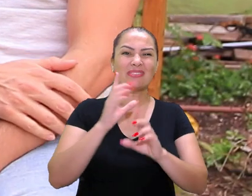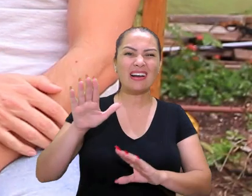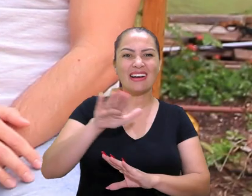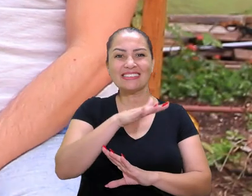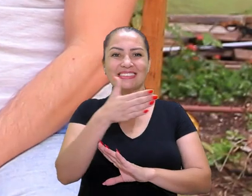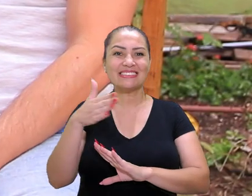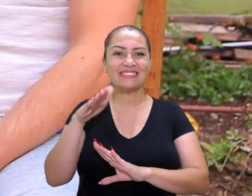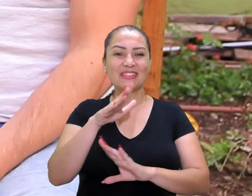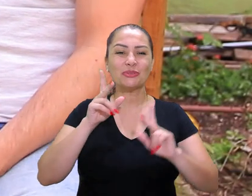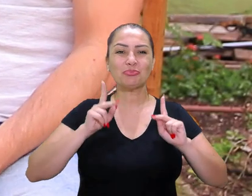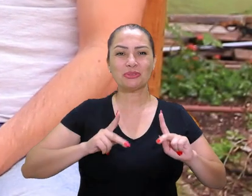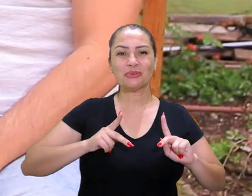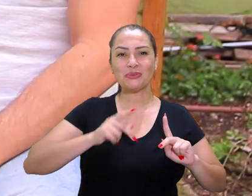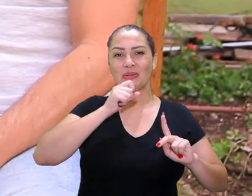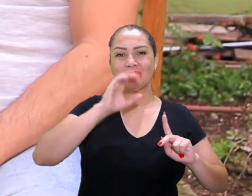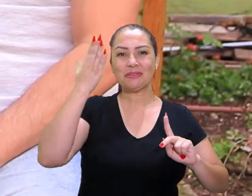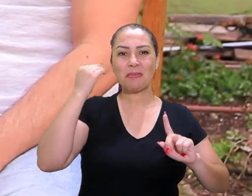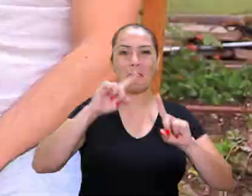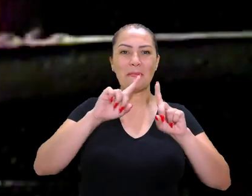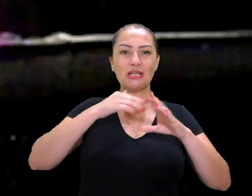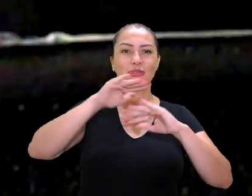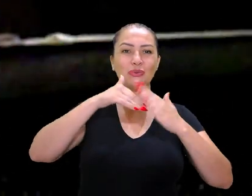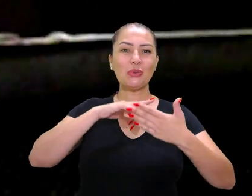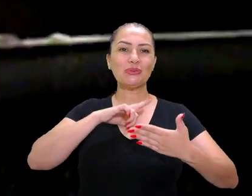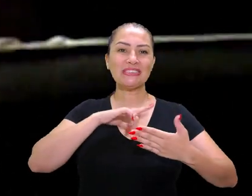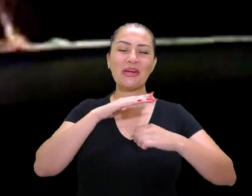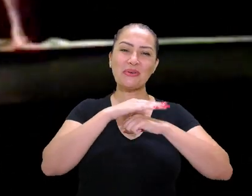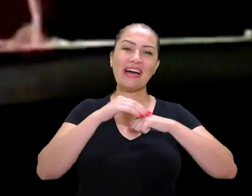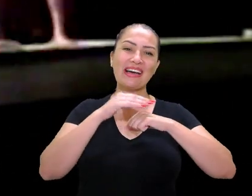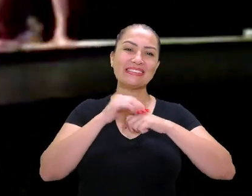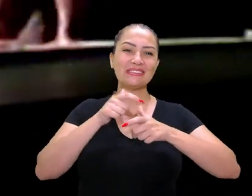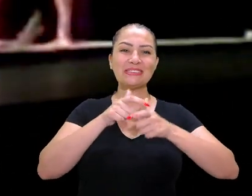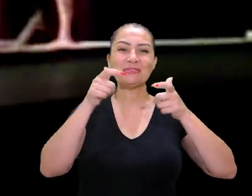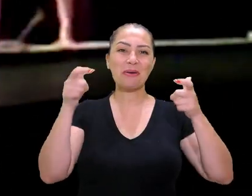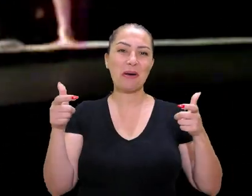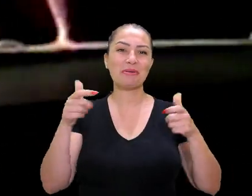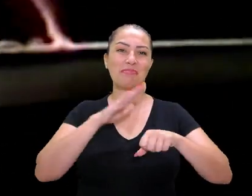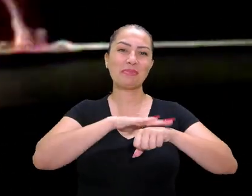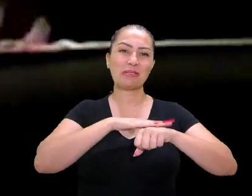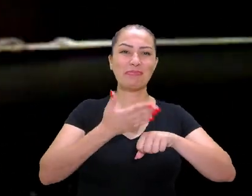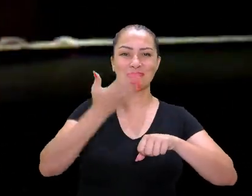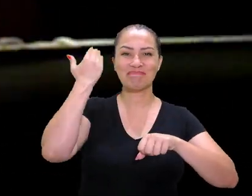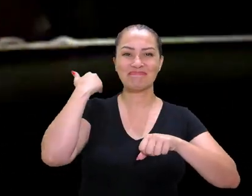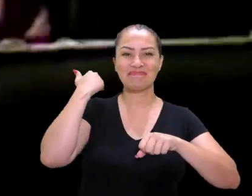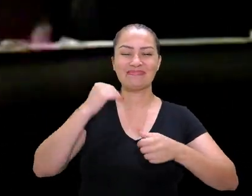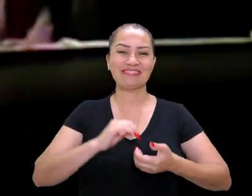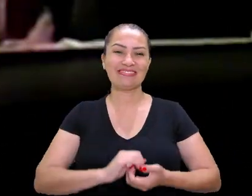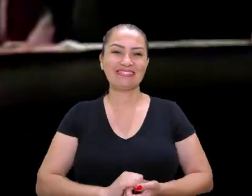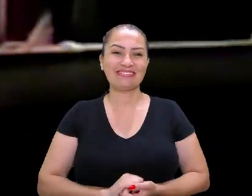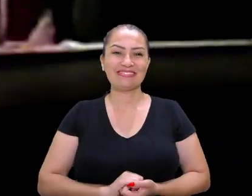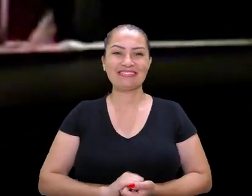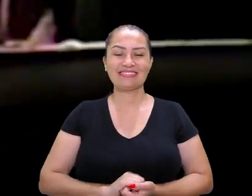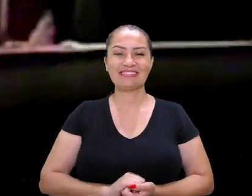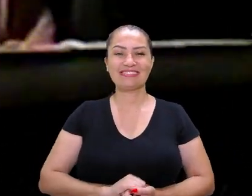que todos guardam um carinho muito grande, assim, por aquele período, né. Ficou, apesar da gente não